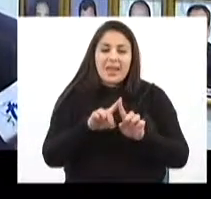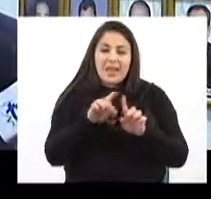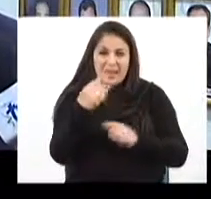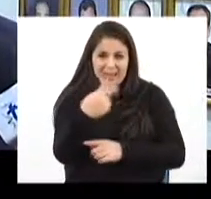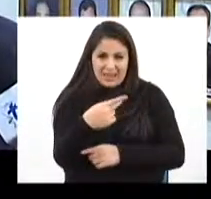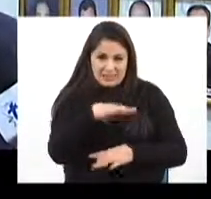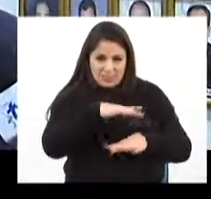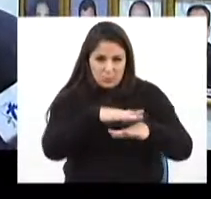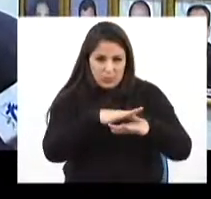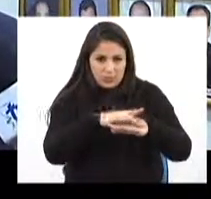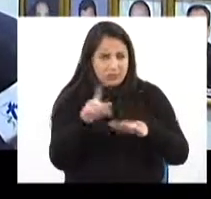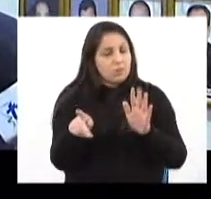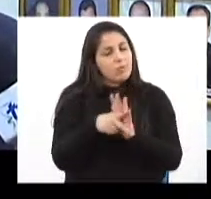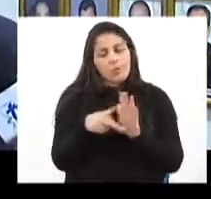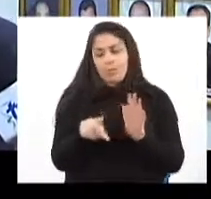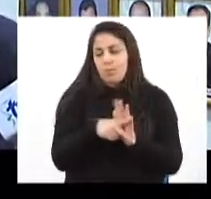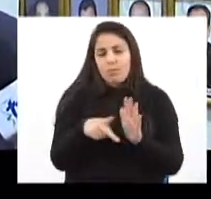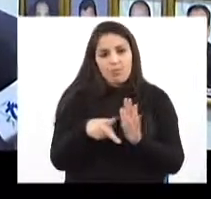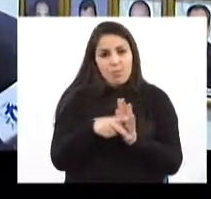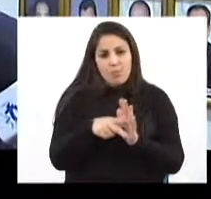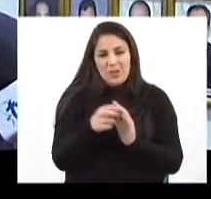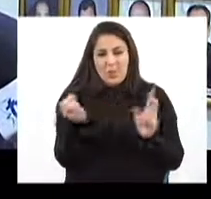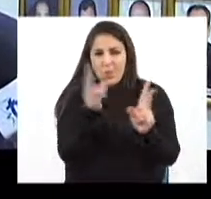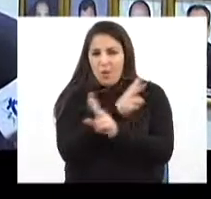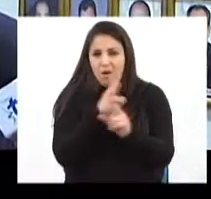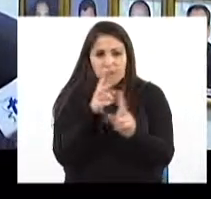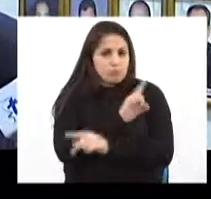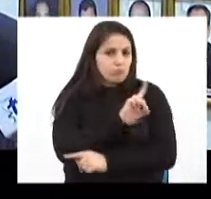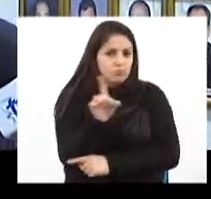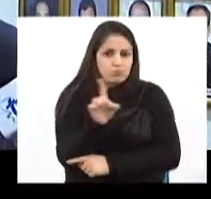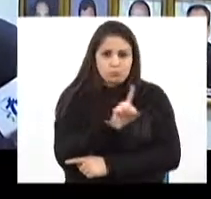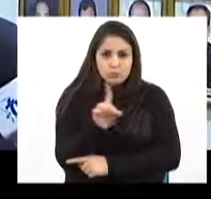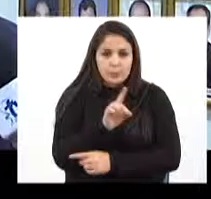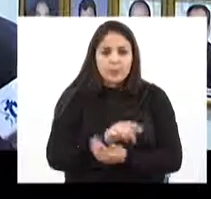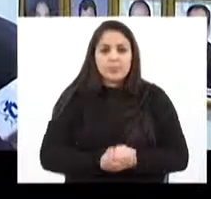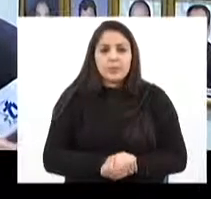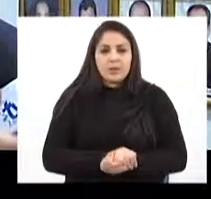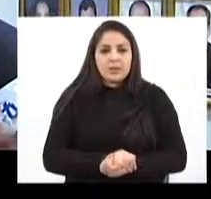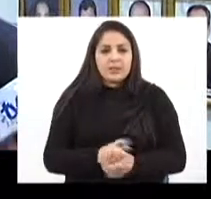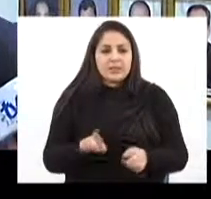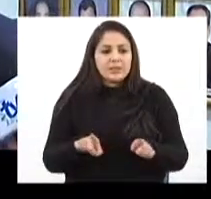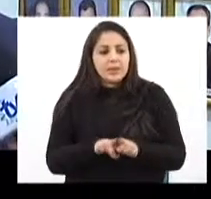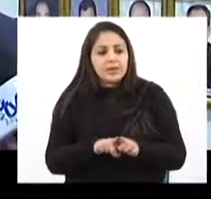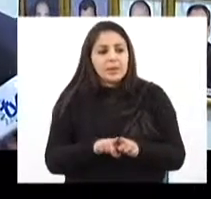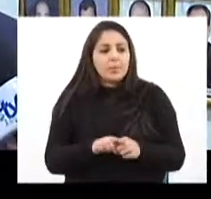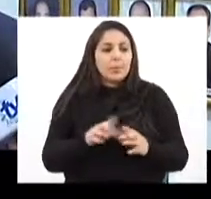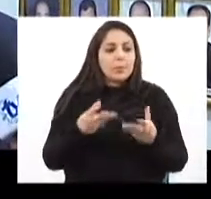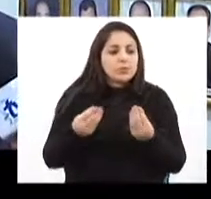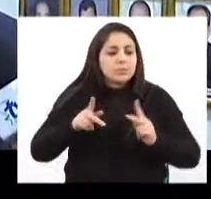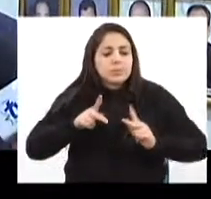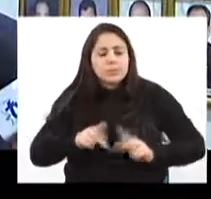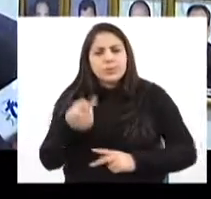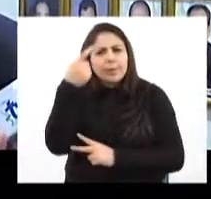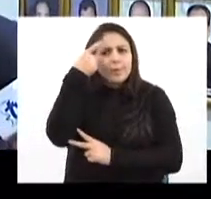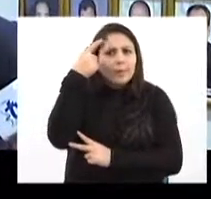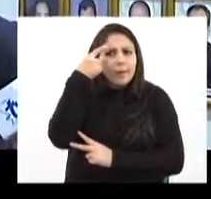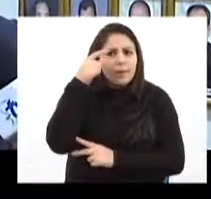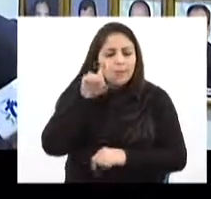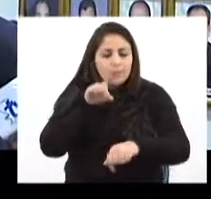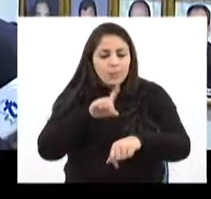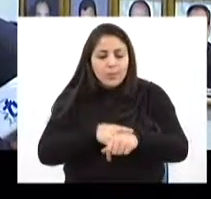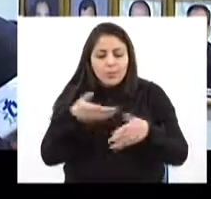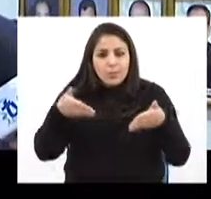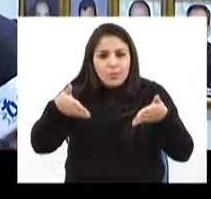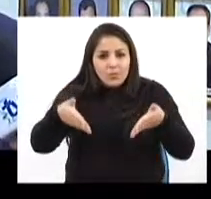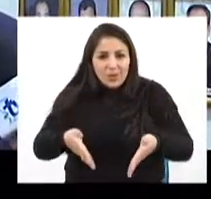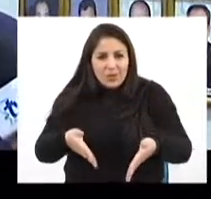Essa bactéria não vem pelo ar, não está na roupa da pessoa, não se transmite lá quando alguém levantou a explicidade lá